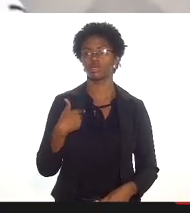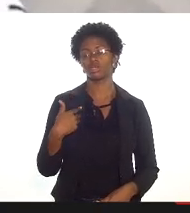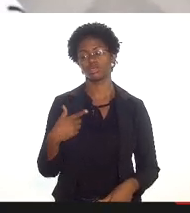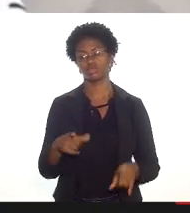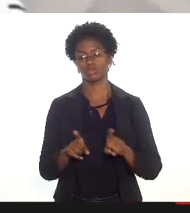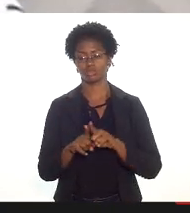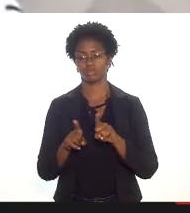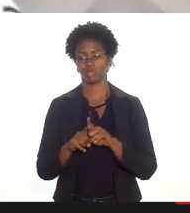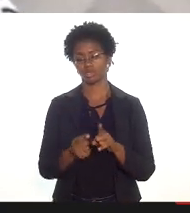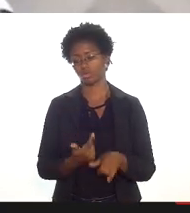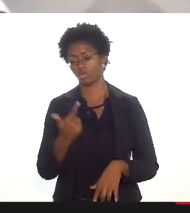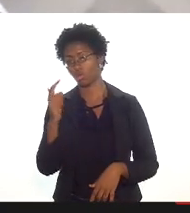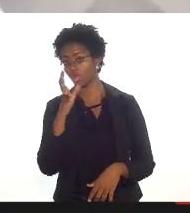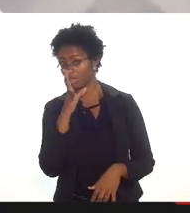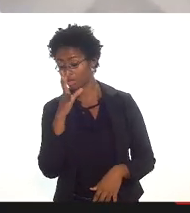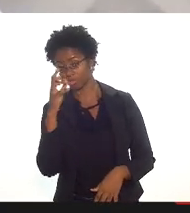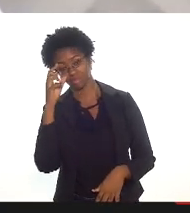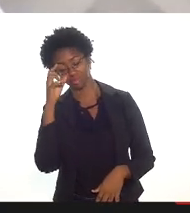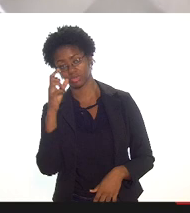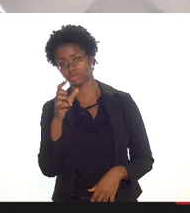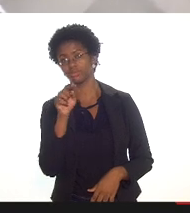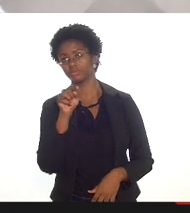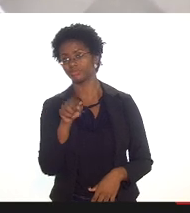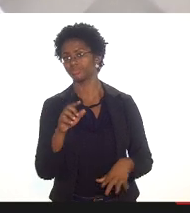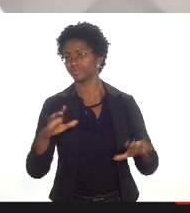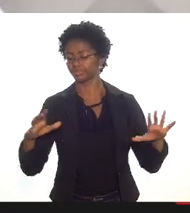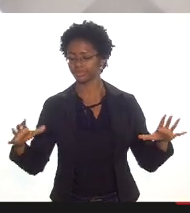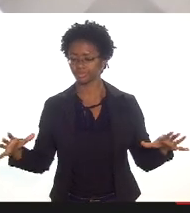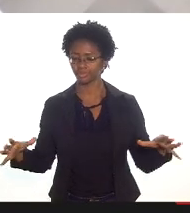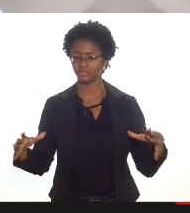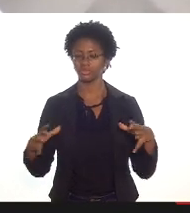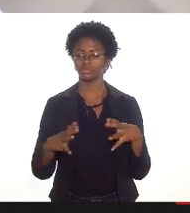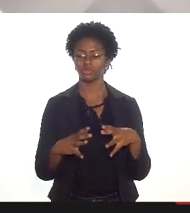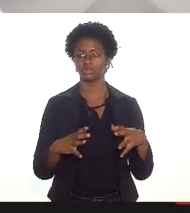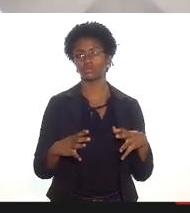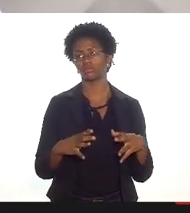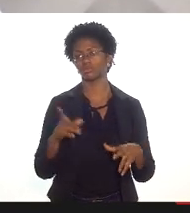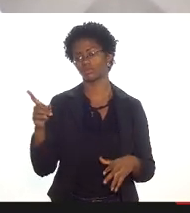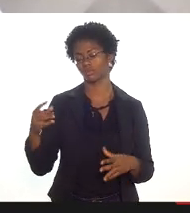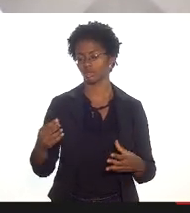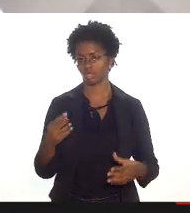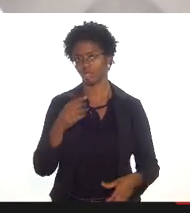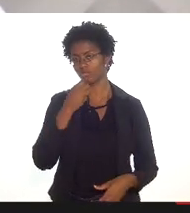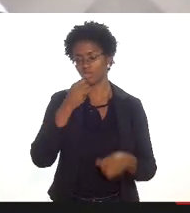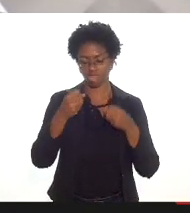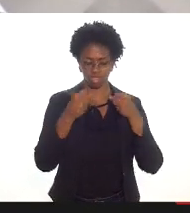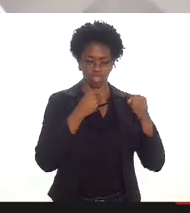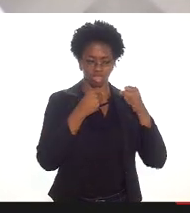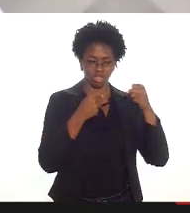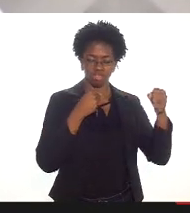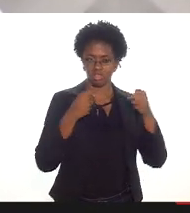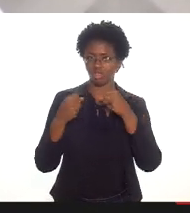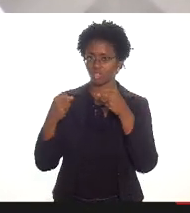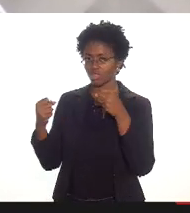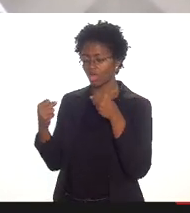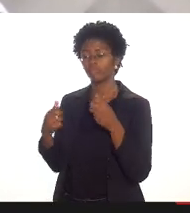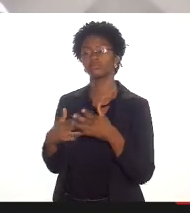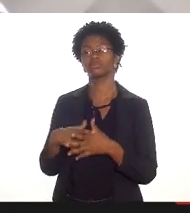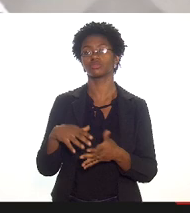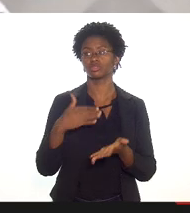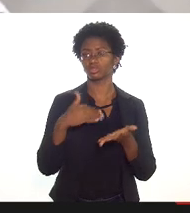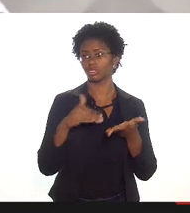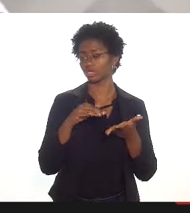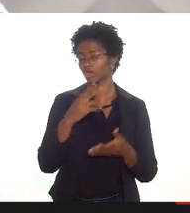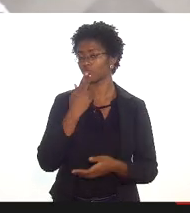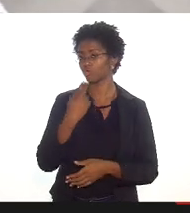uma outra observação. Numa coletiva dada pelo secretário, ele informou que haveria um aumento